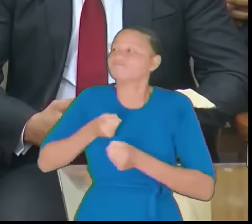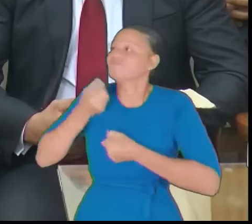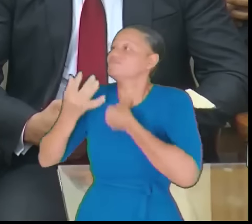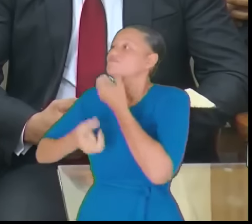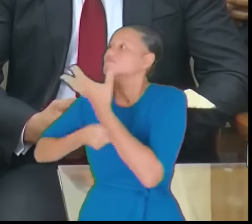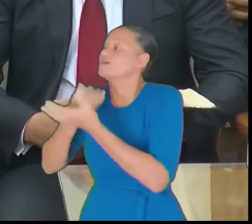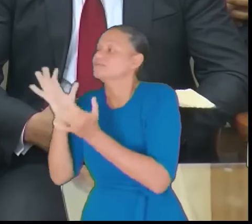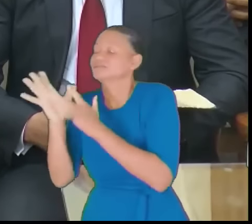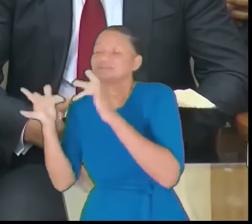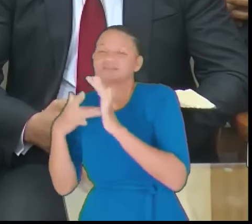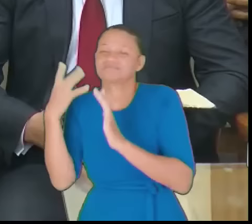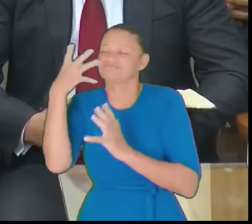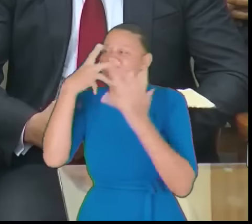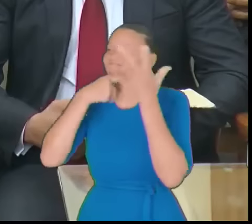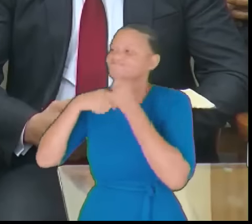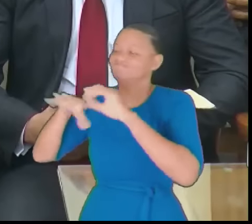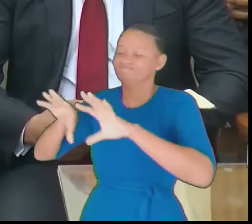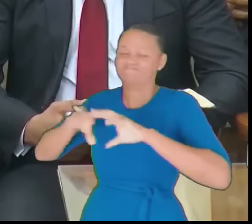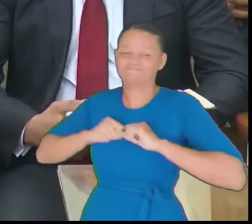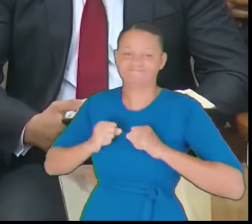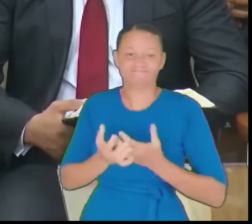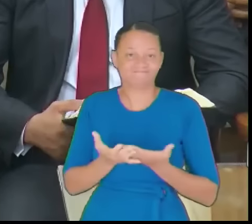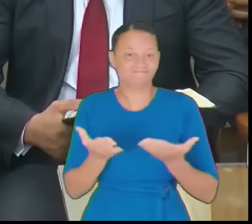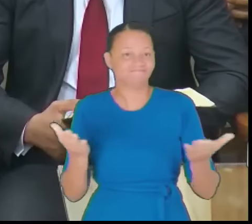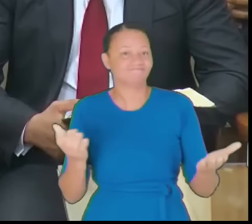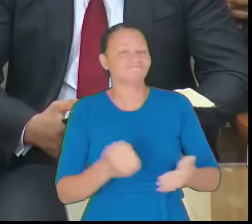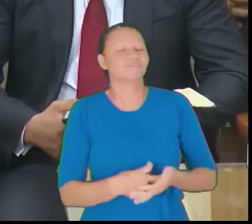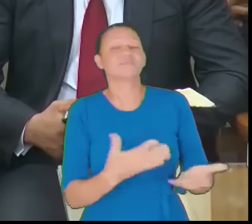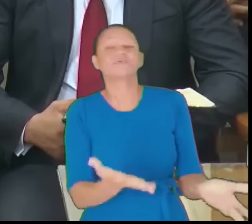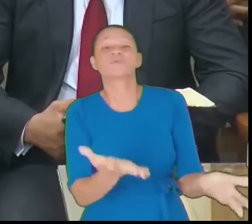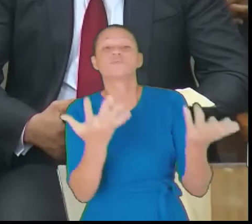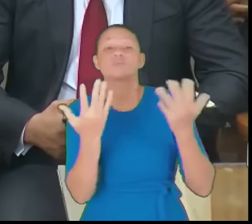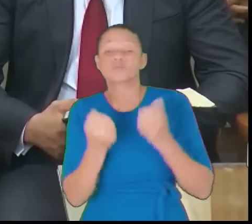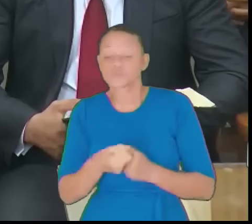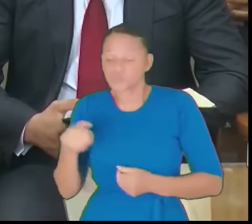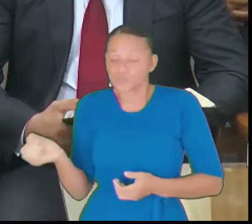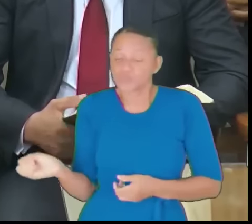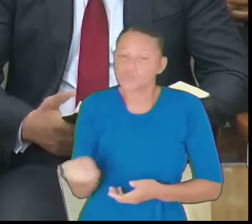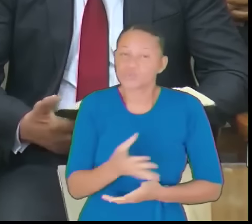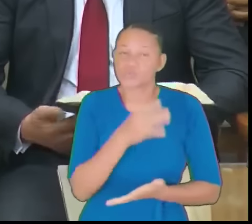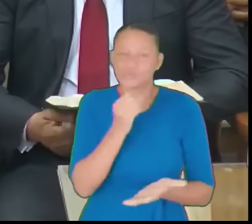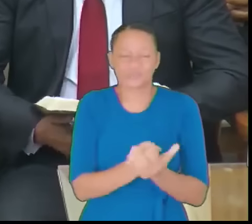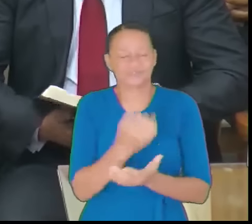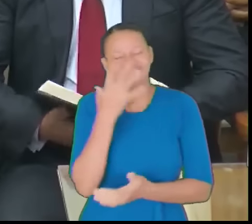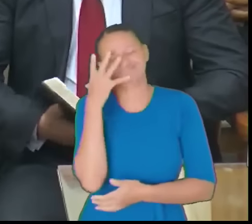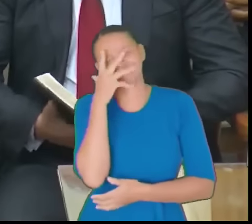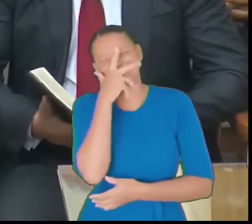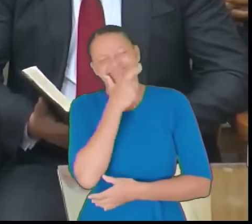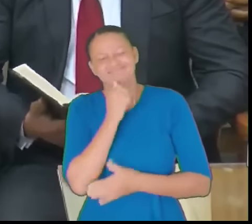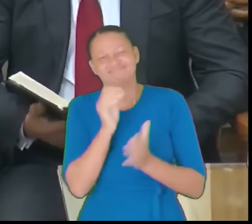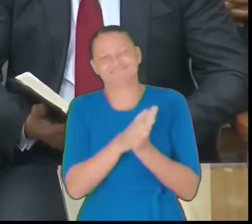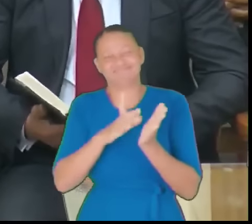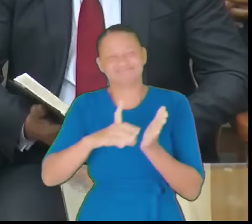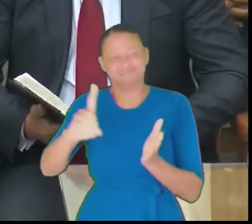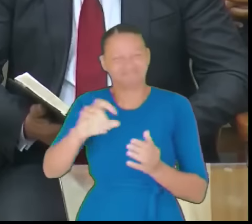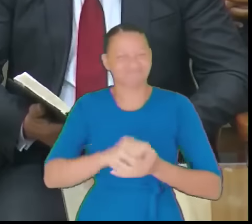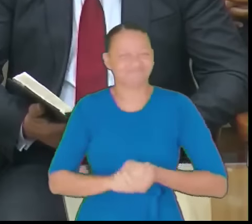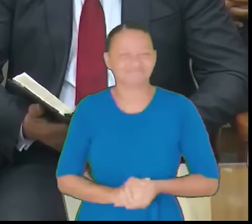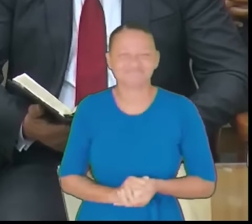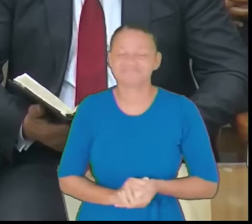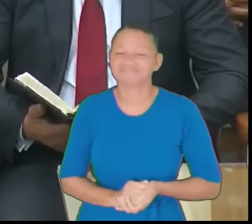a beleza de Jesus passa para você. Vamos ver agora o Novo Testamento. Eu acho lindo a Bíblia. Não